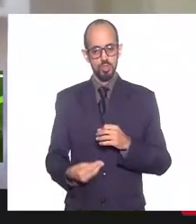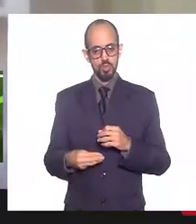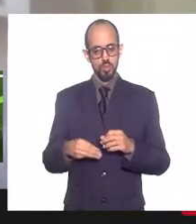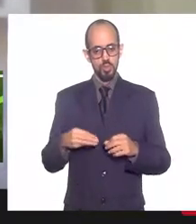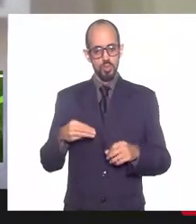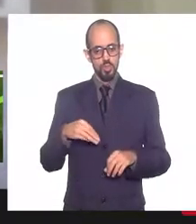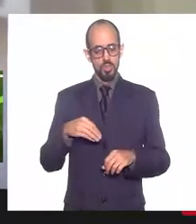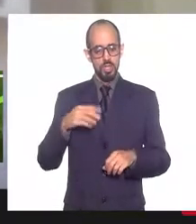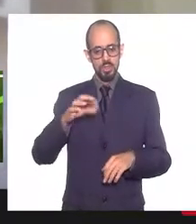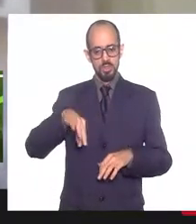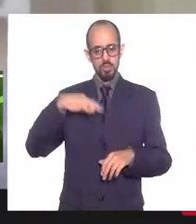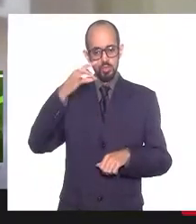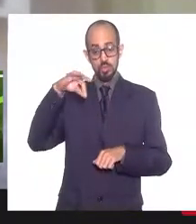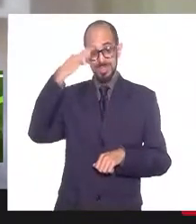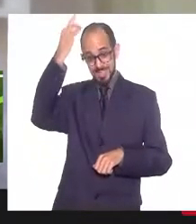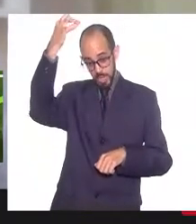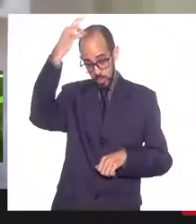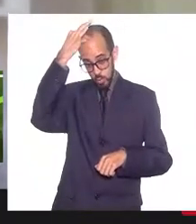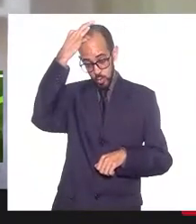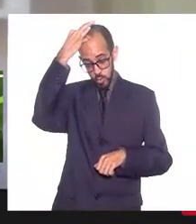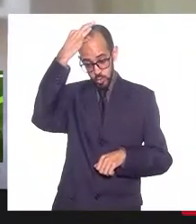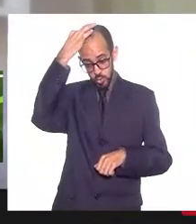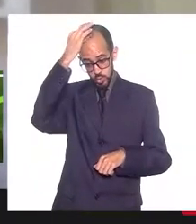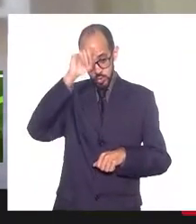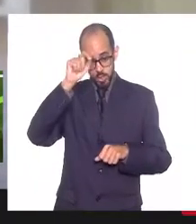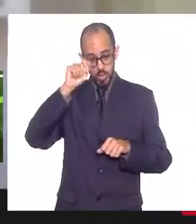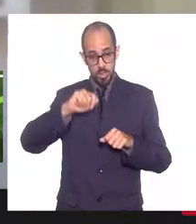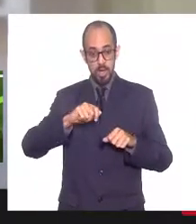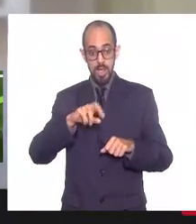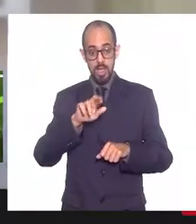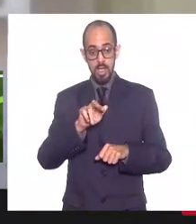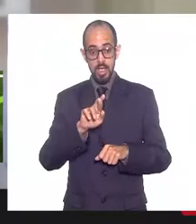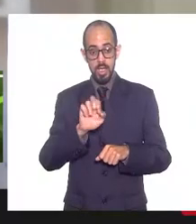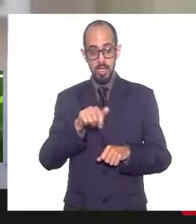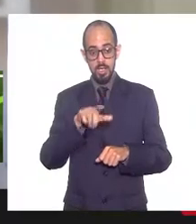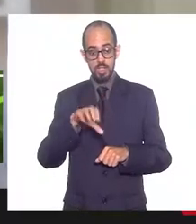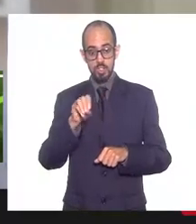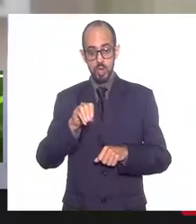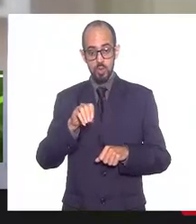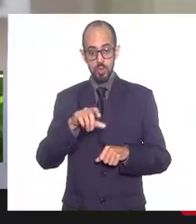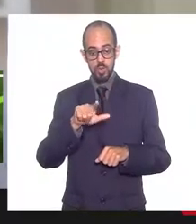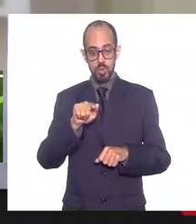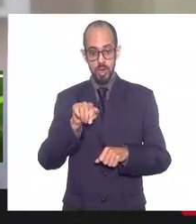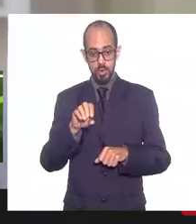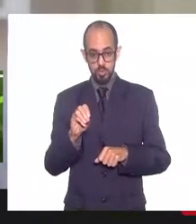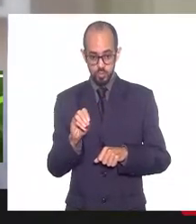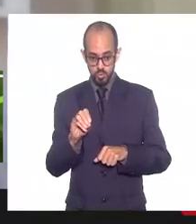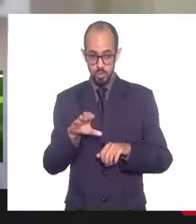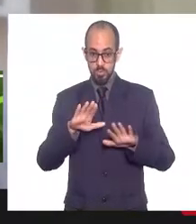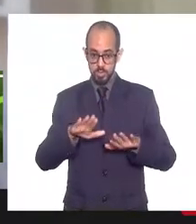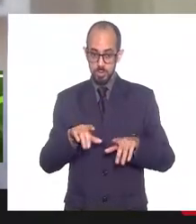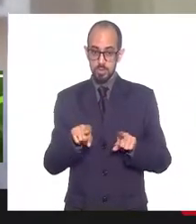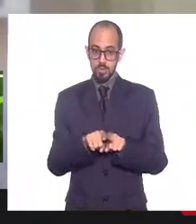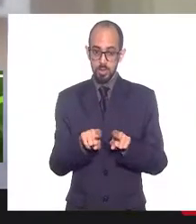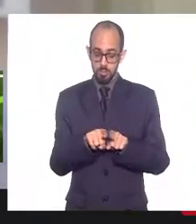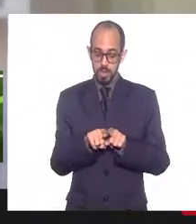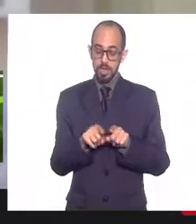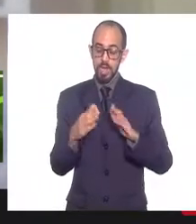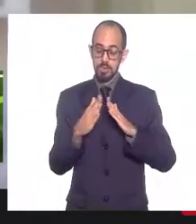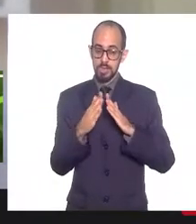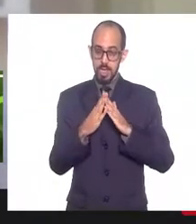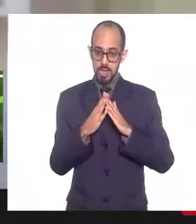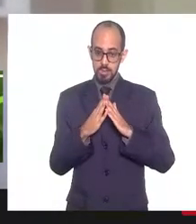na Região dos Lagos, apesar dos diversos terreiros da região metropolitana do Rio de Janeiro que